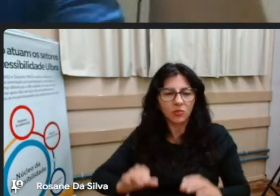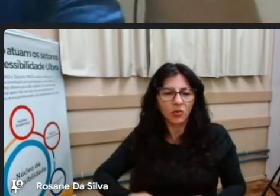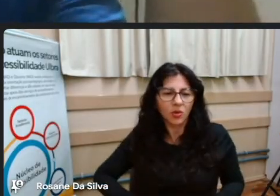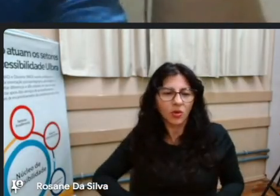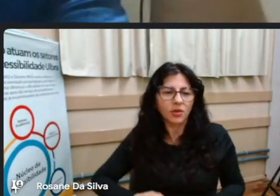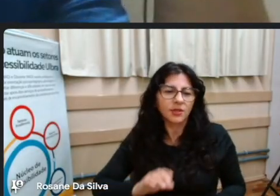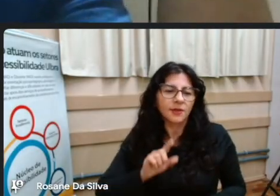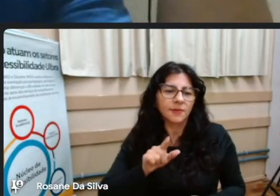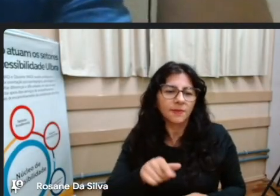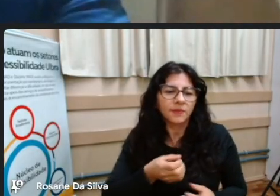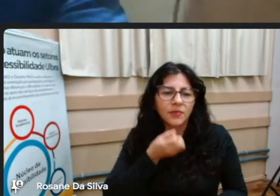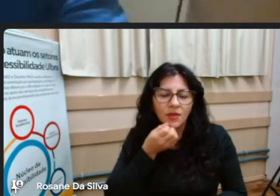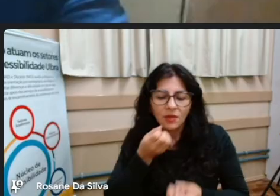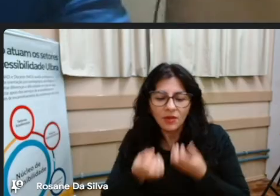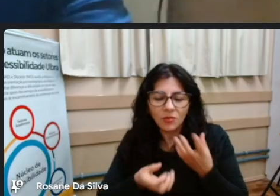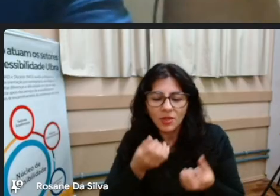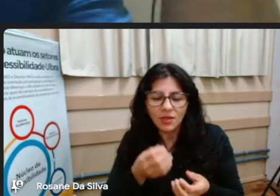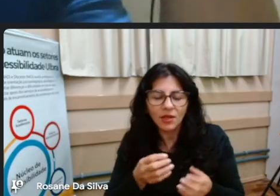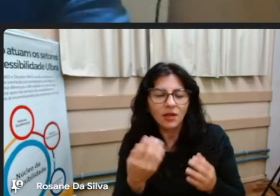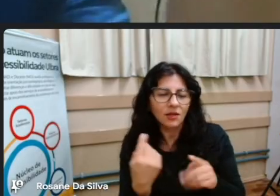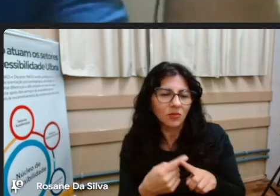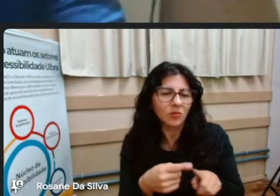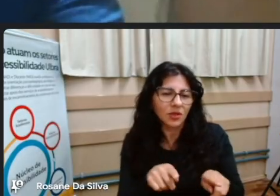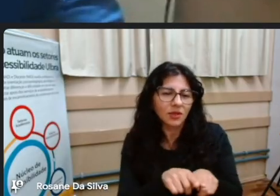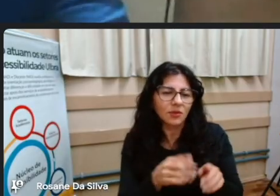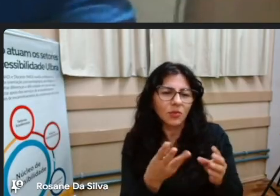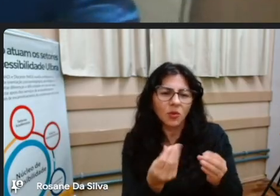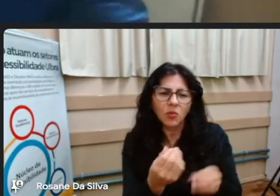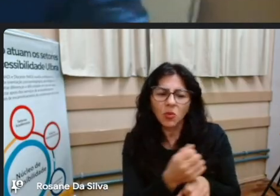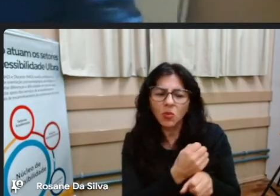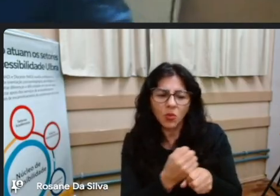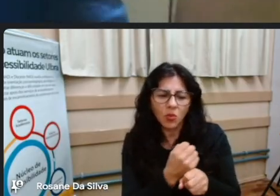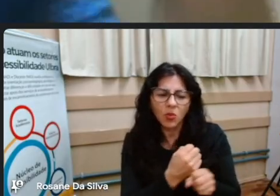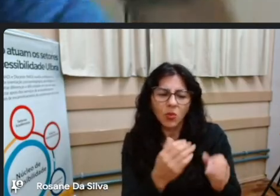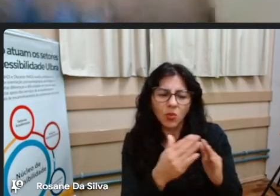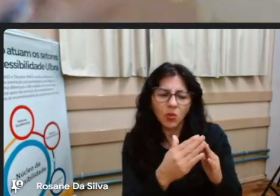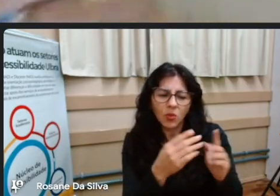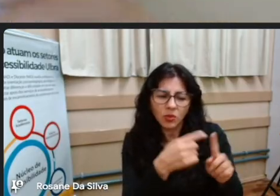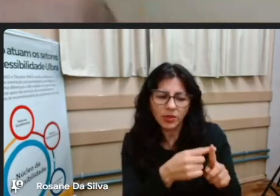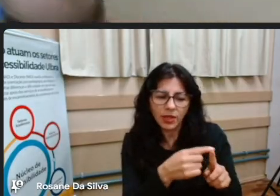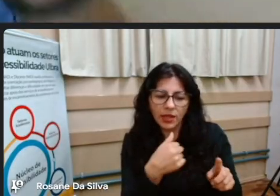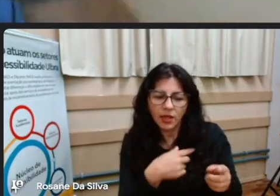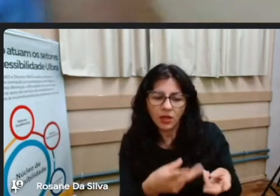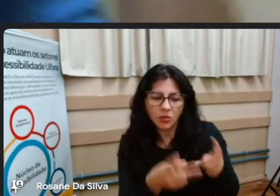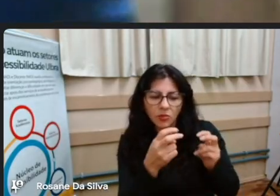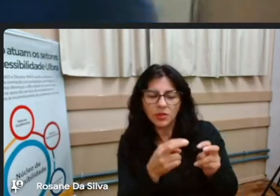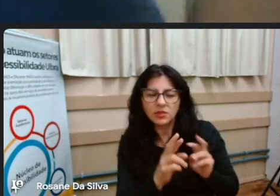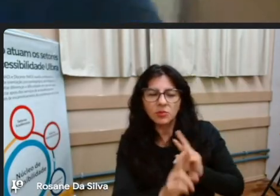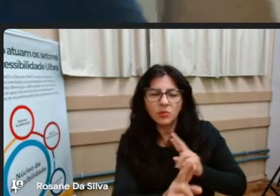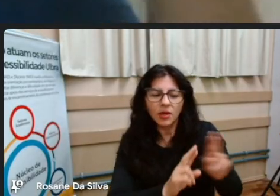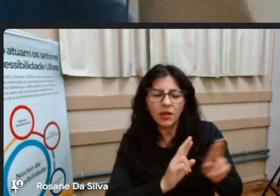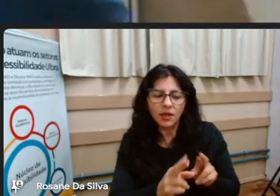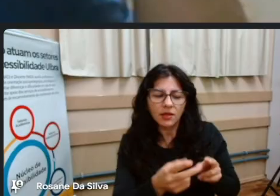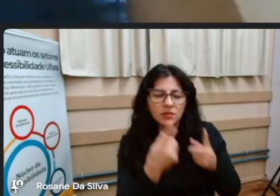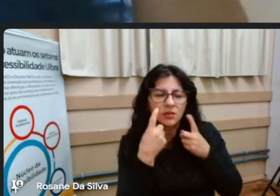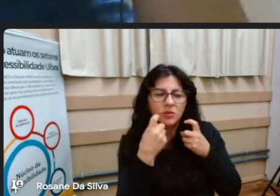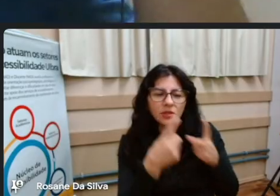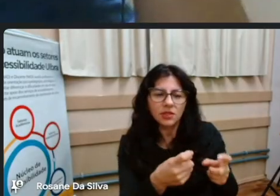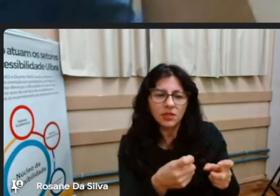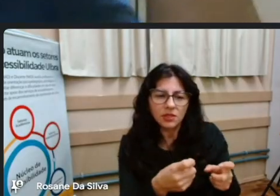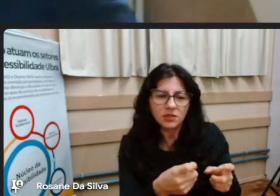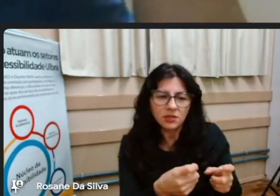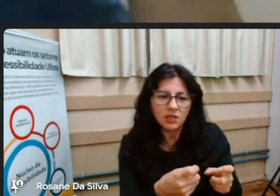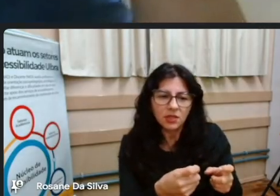contemporâneo e com Airão só um comentário porque eu vim da igreja também né passei muitos anos na igreja e eu percebi uma relação